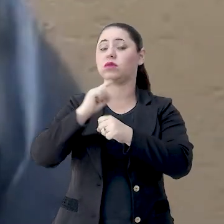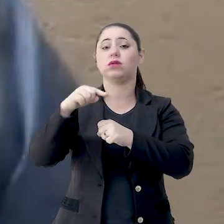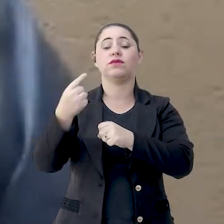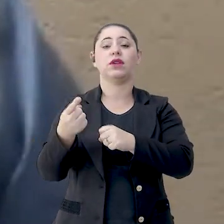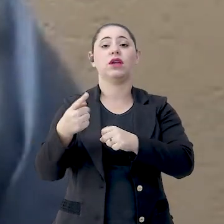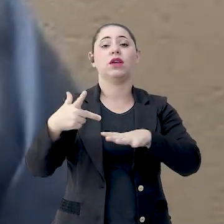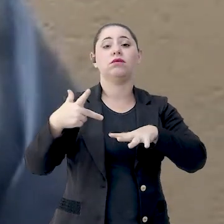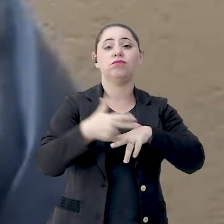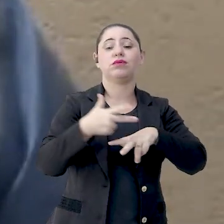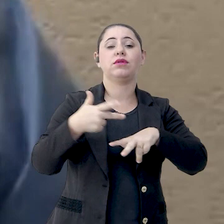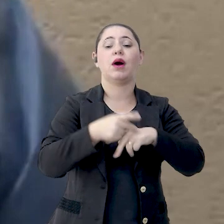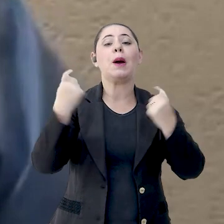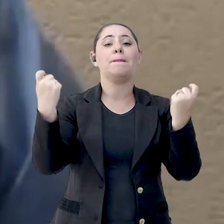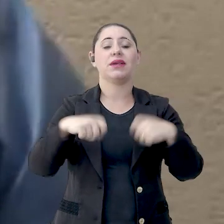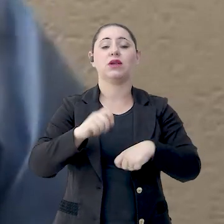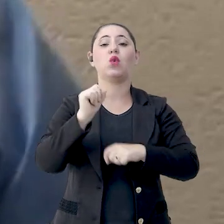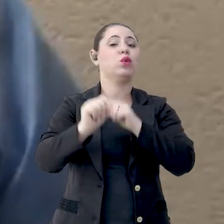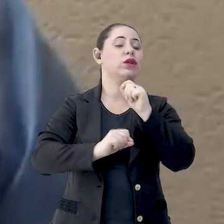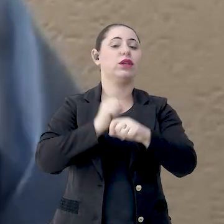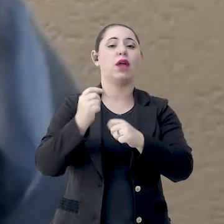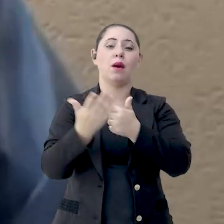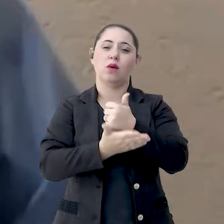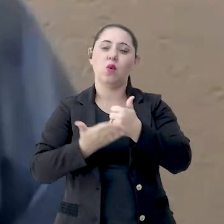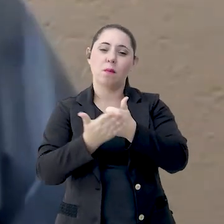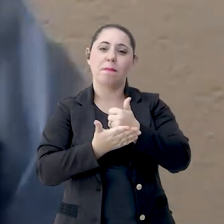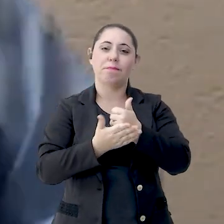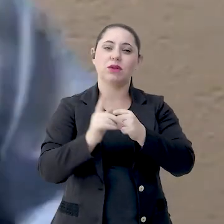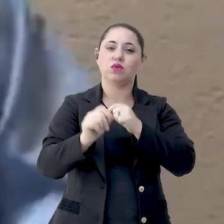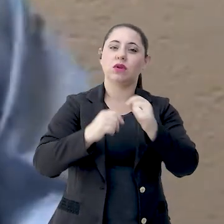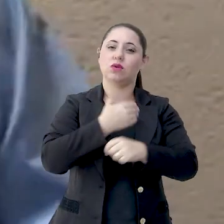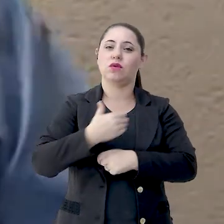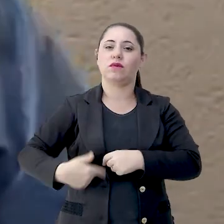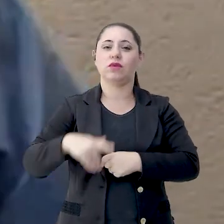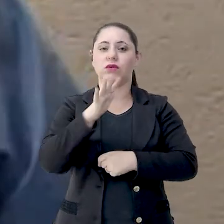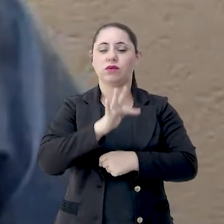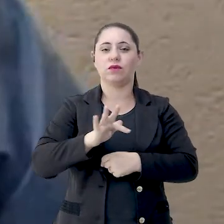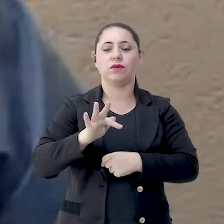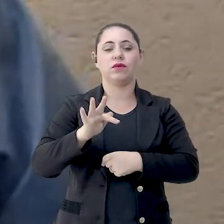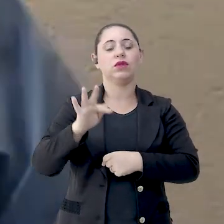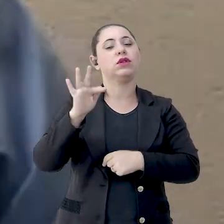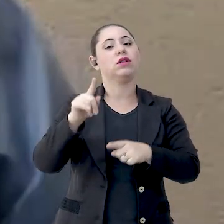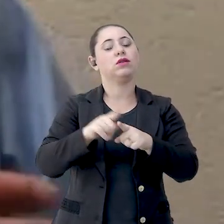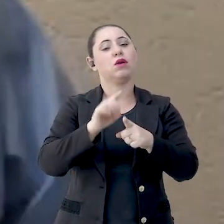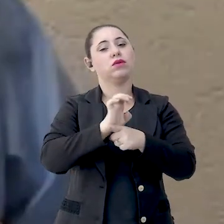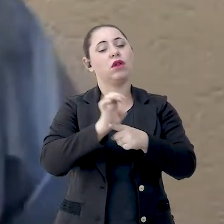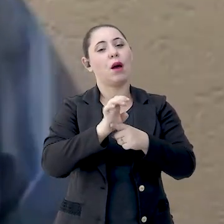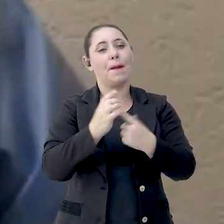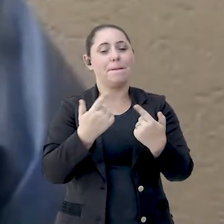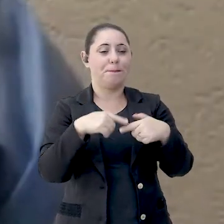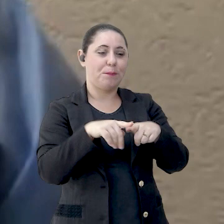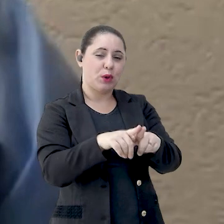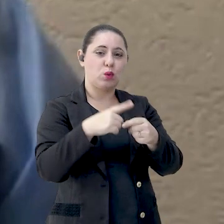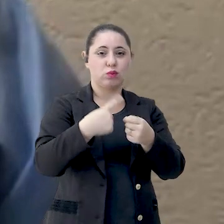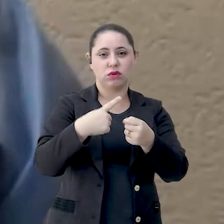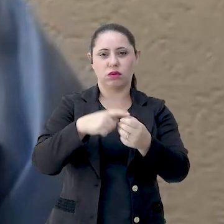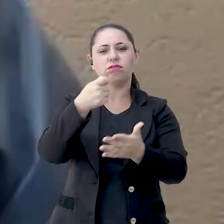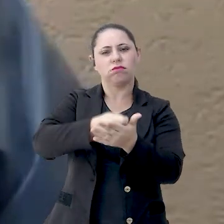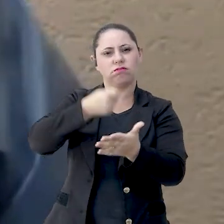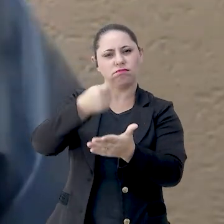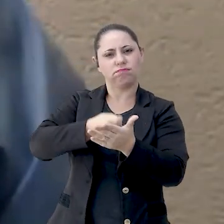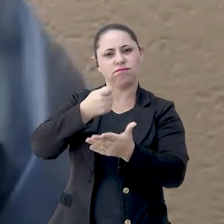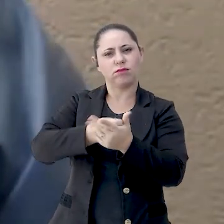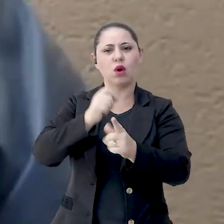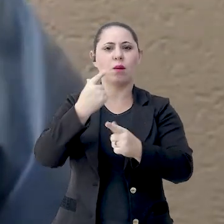e vão ter que retornar no ano que vem. E essas cirurgias vão exigir não só o aporte do governo do Estado, mas também a parceria com